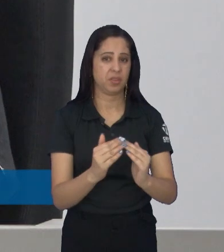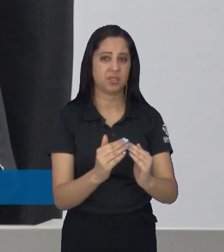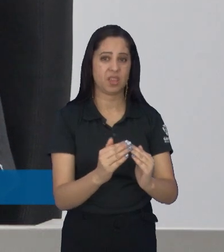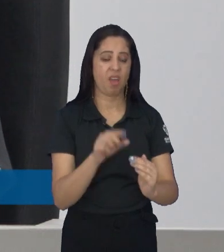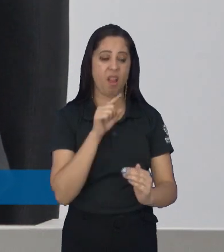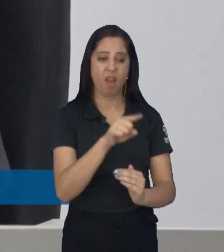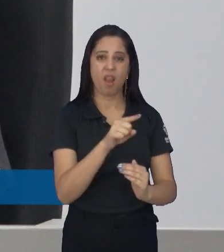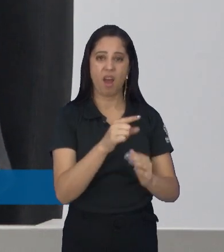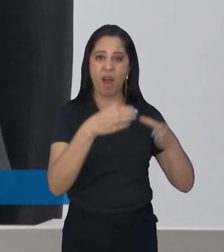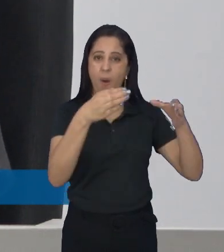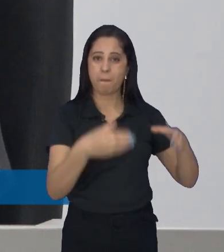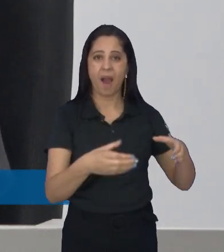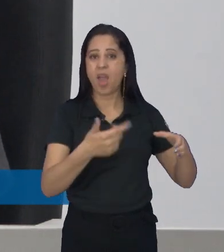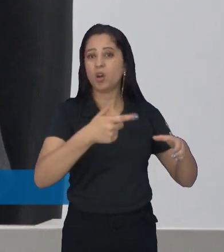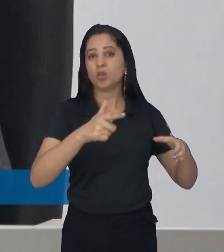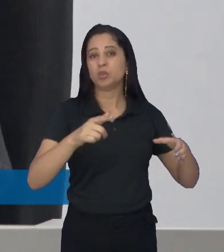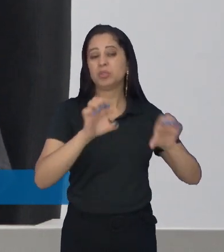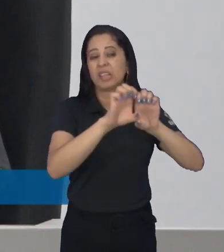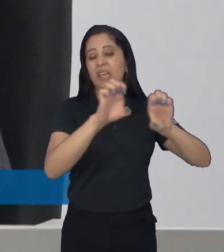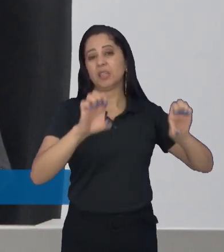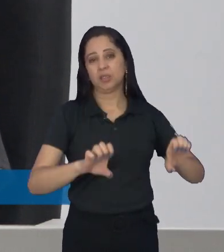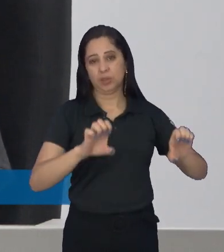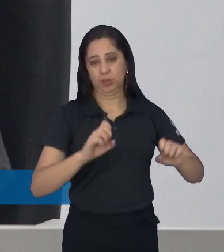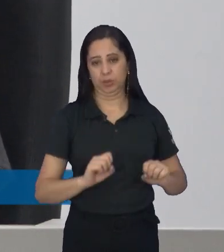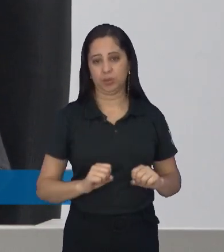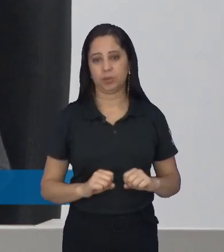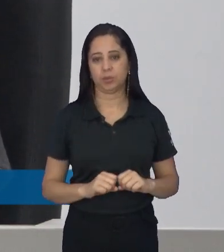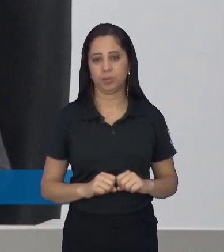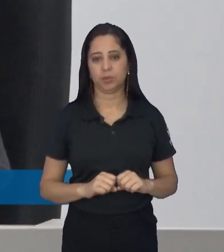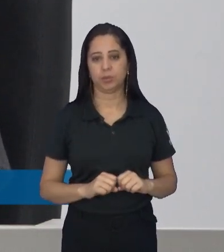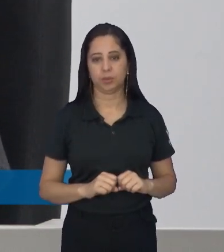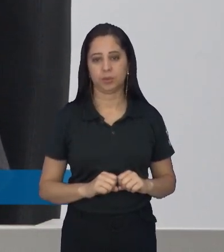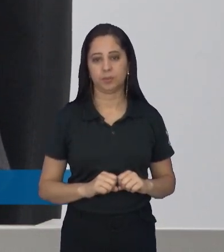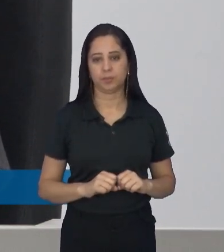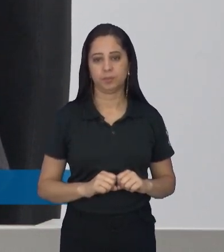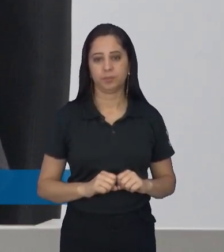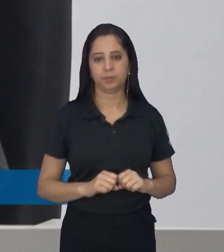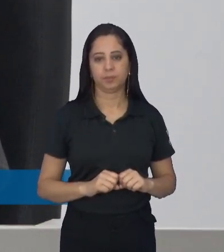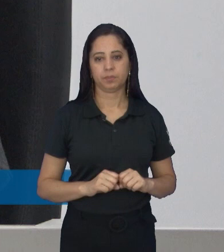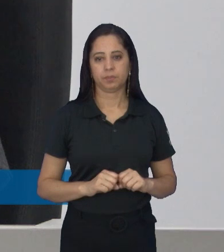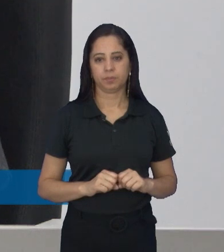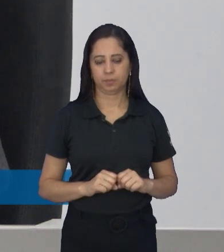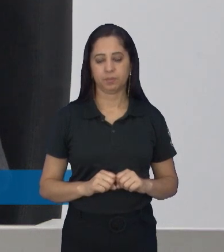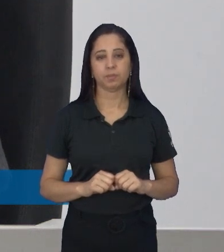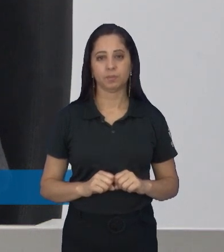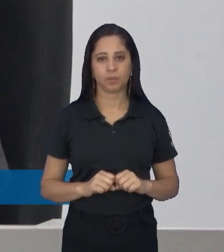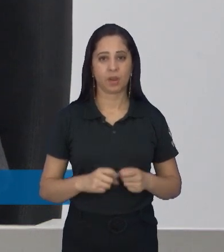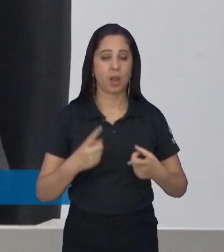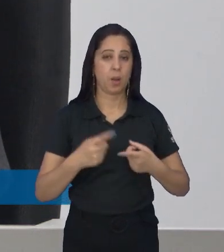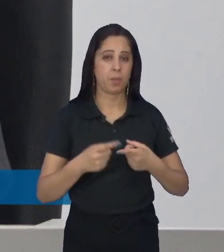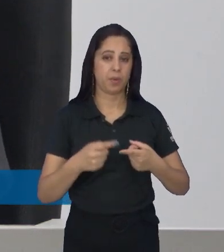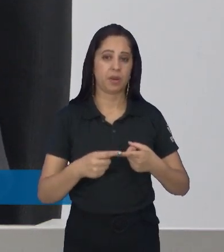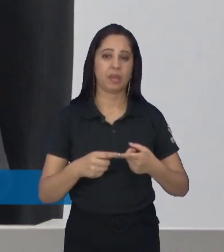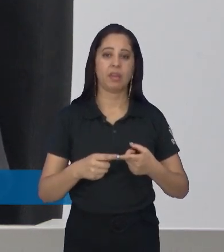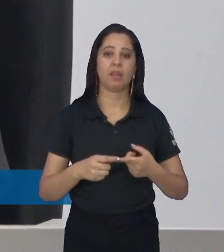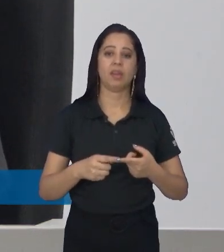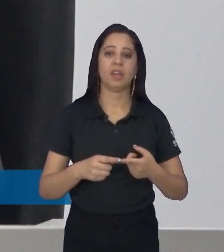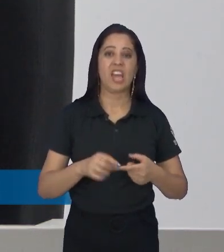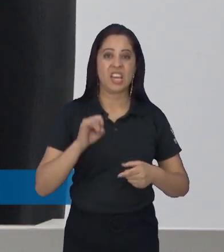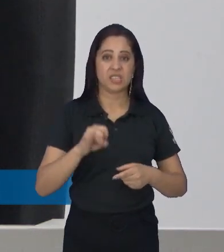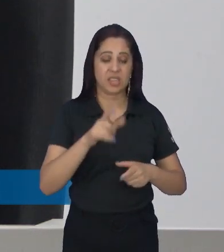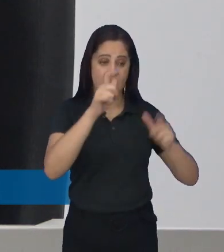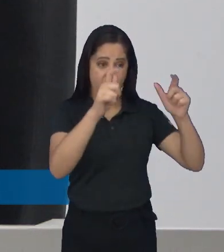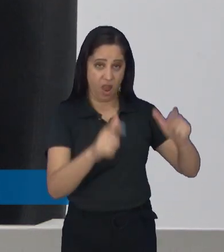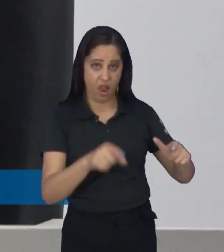estrutura como um parque público teria porque a própria o próprio contrassenso seria para ser